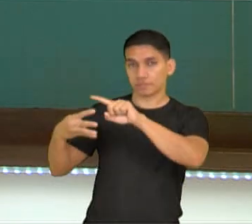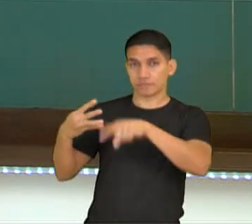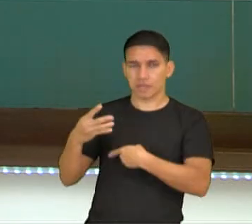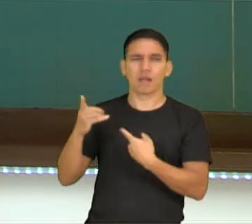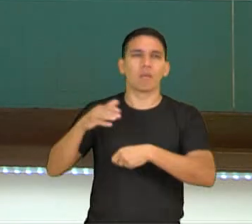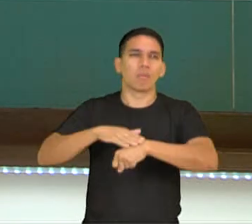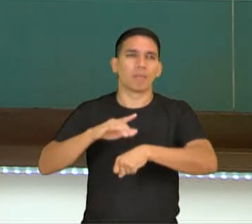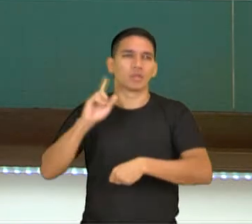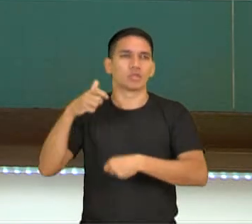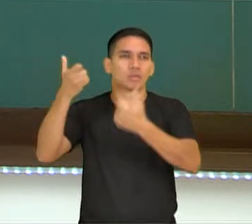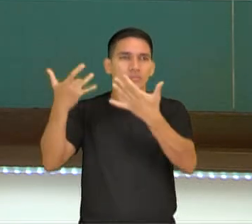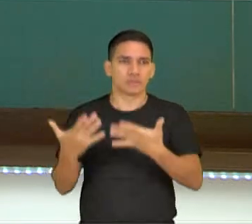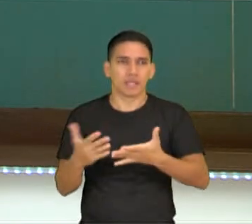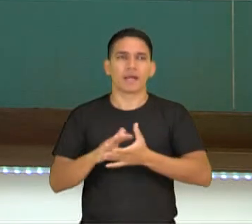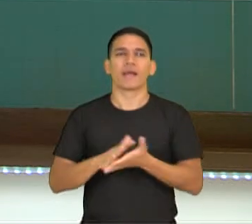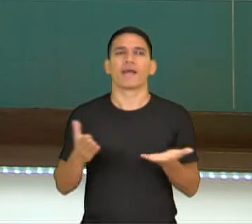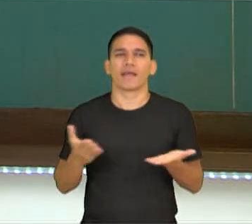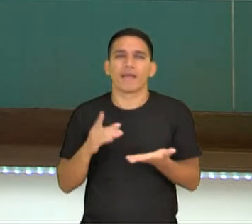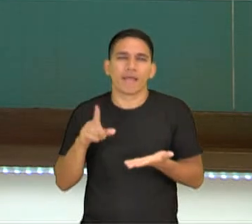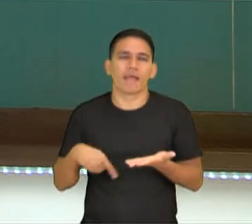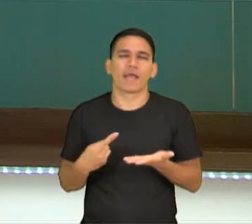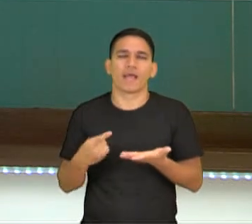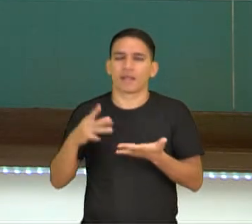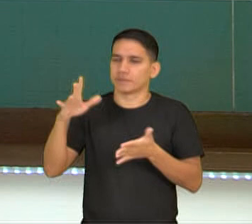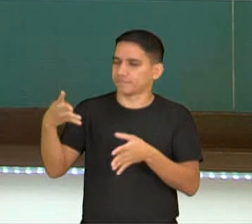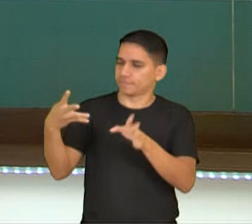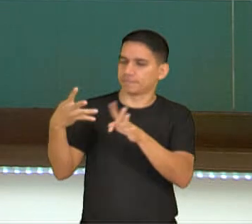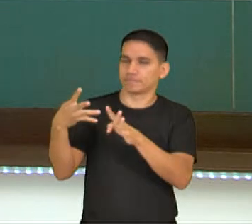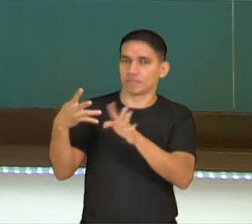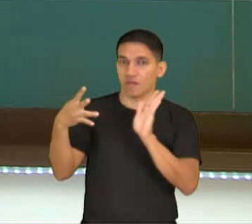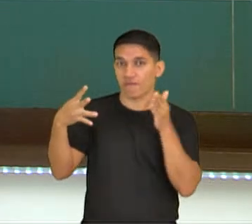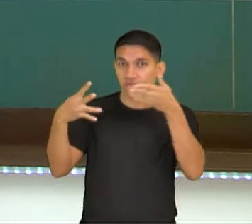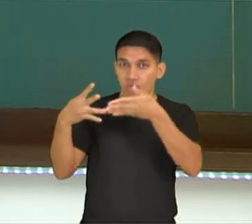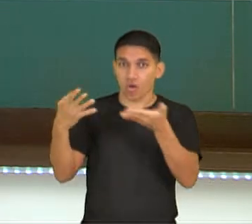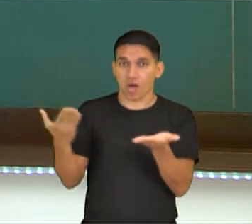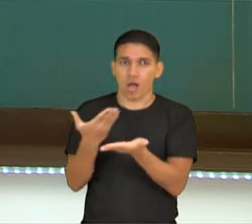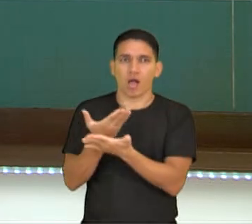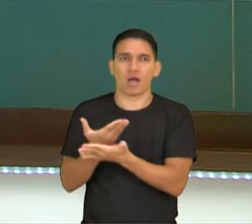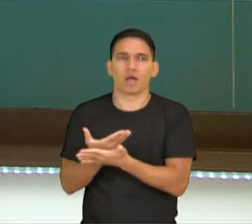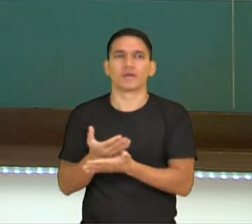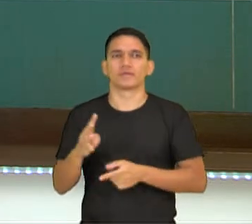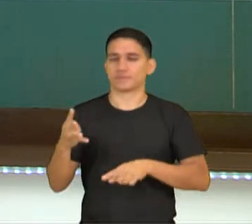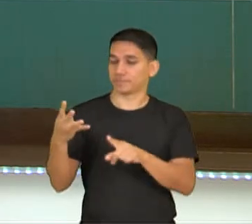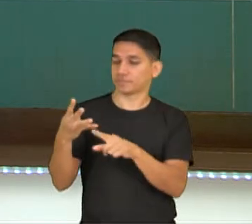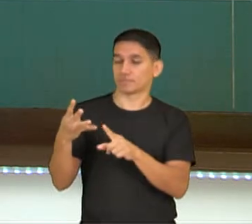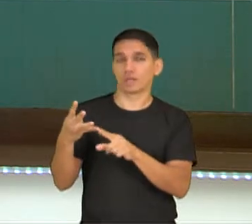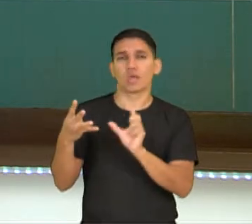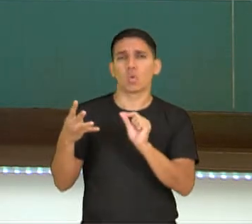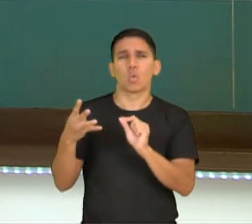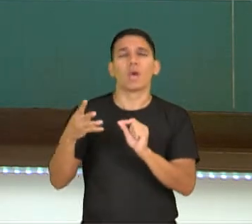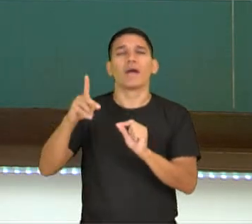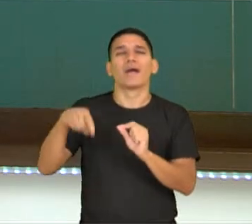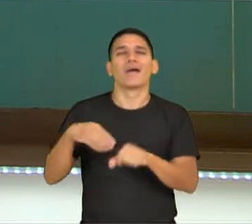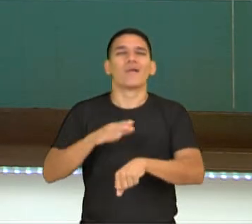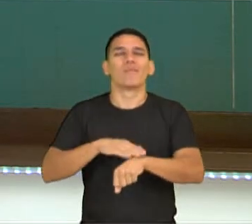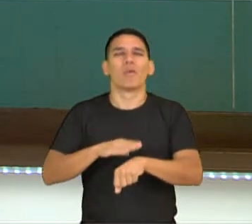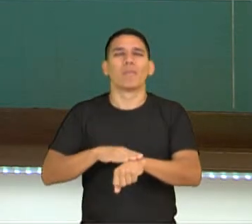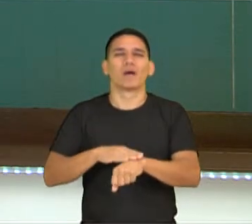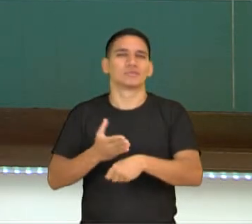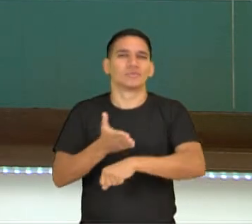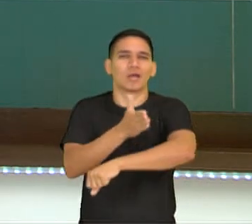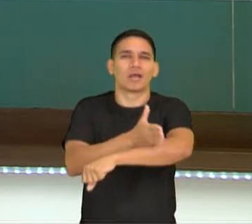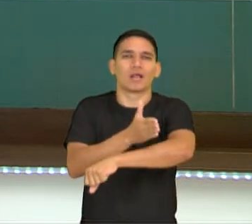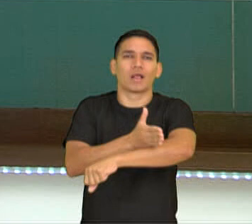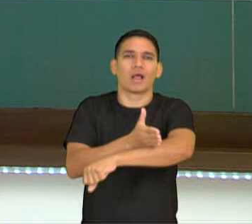hoje, e depois a escolástica, né, que já é chamado ali no período da decadência, né, da Baixa Idade Média.